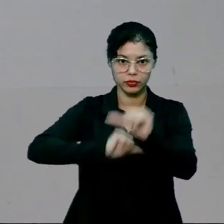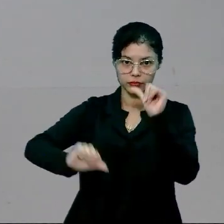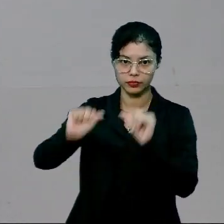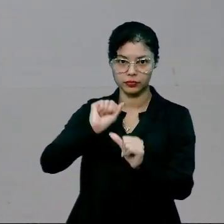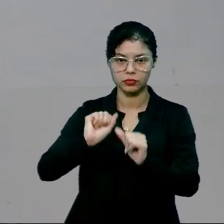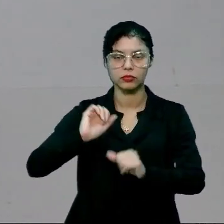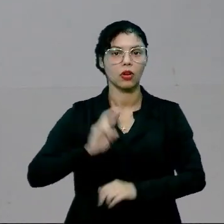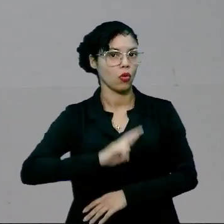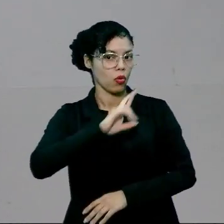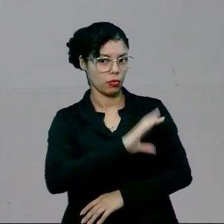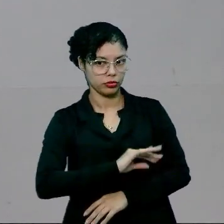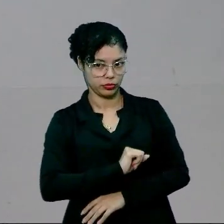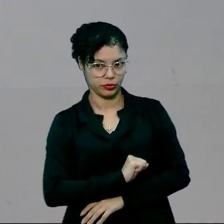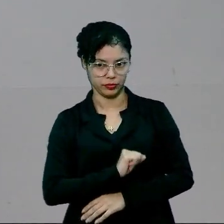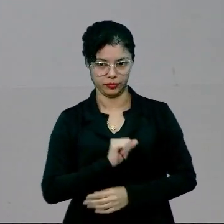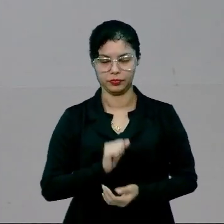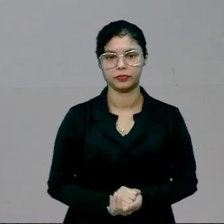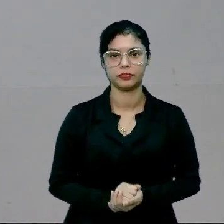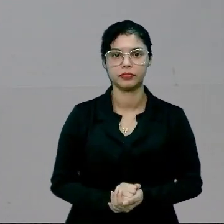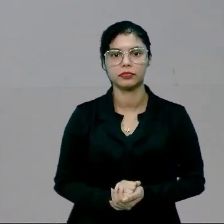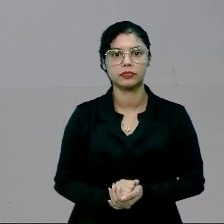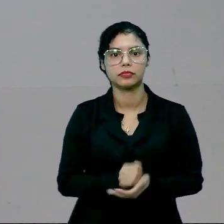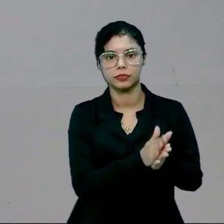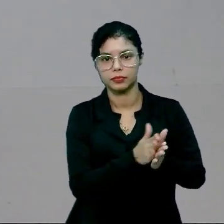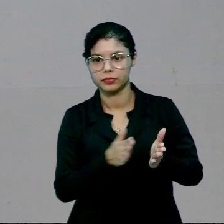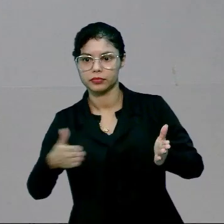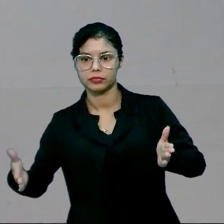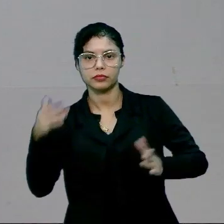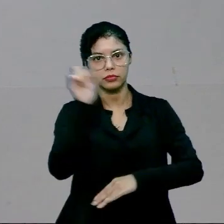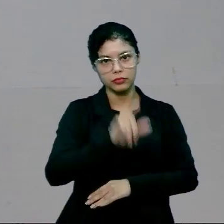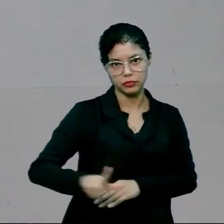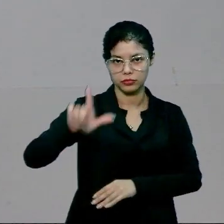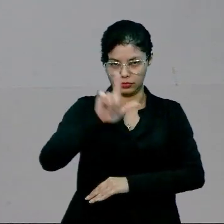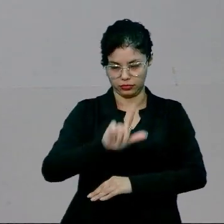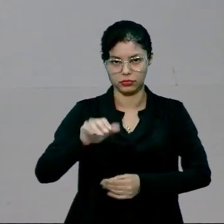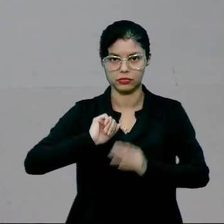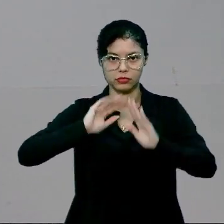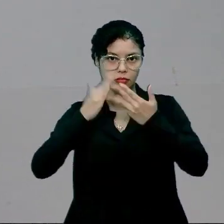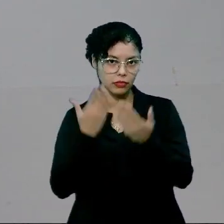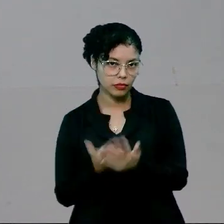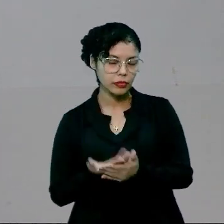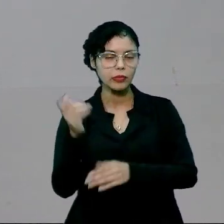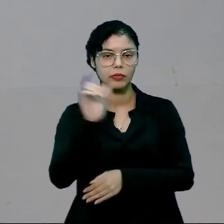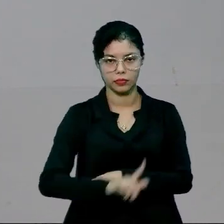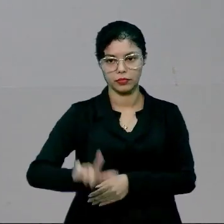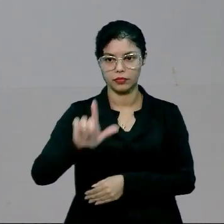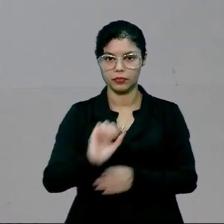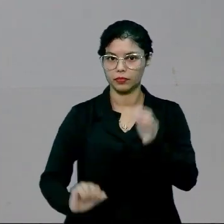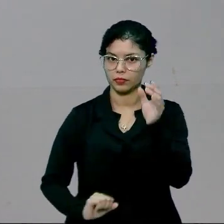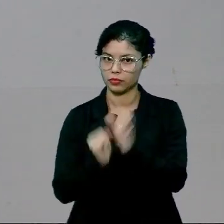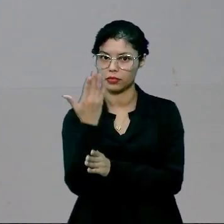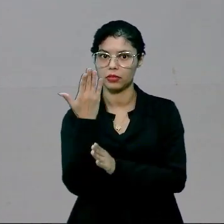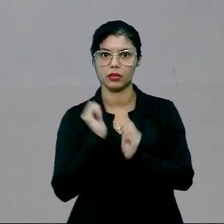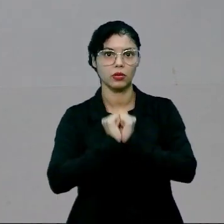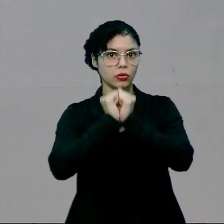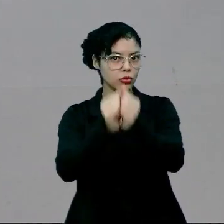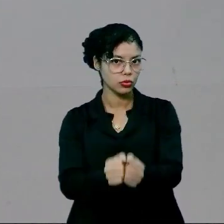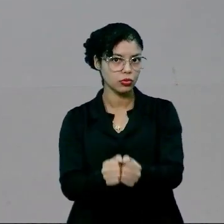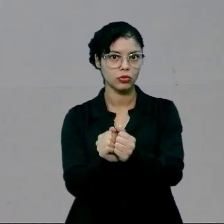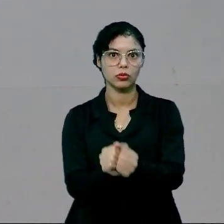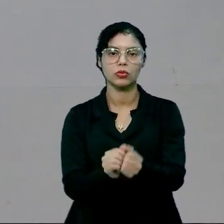ao romantismo. Então, é uma corrente literária, é uma escola literária aí que surge junto